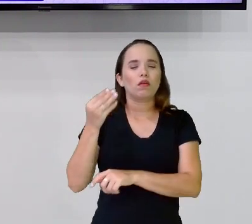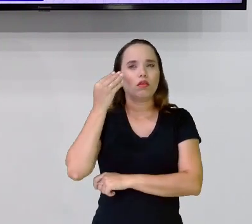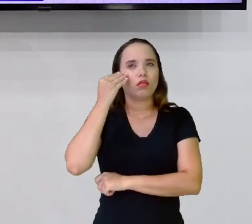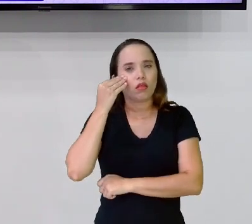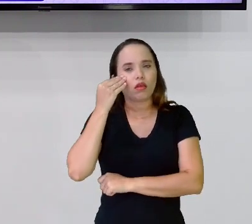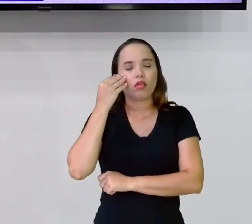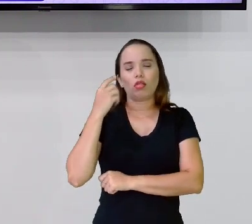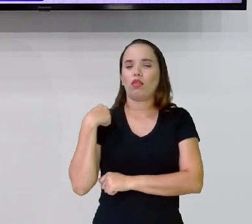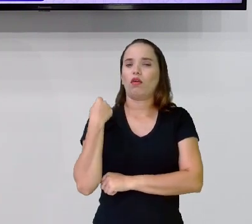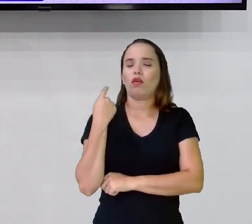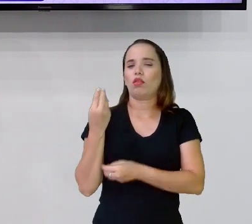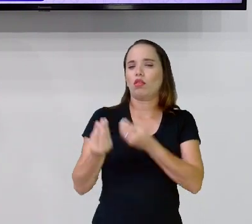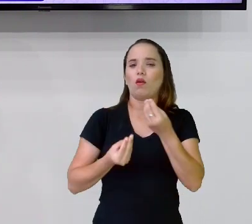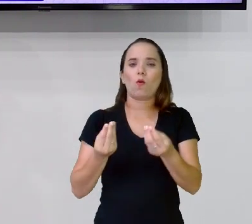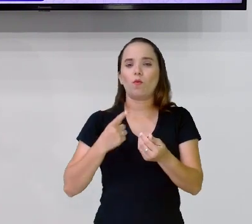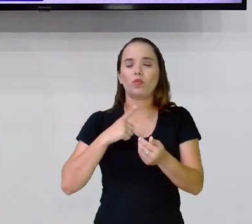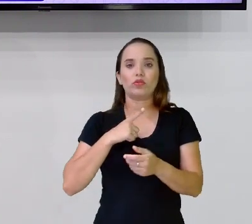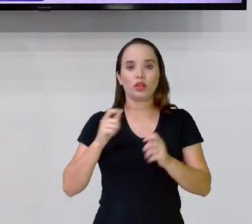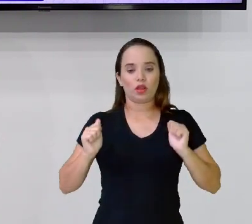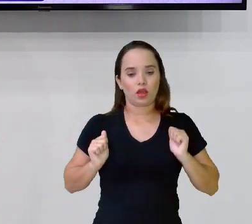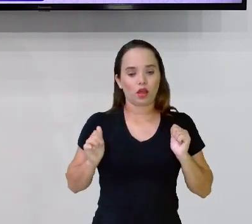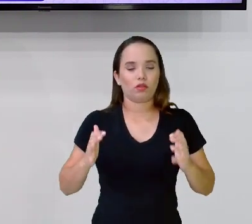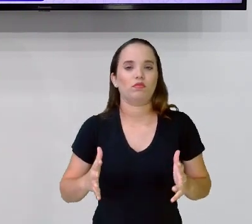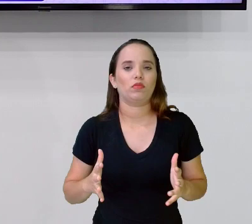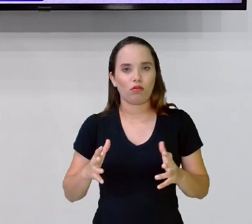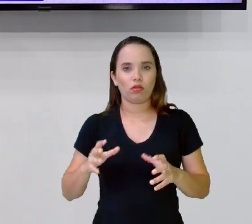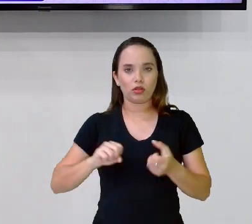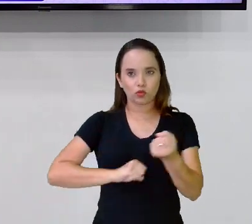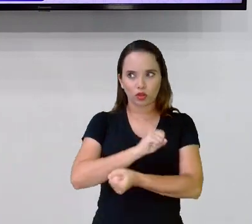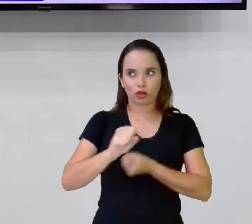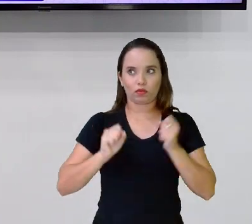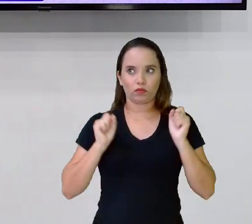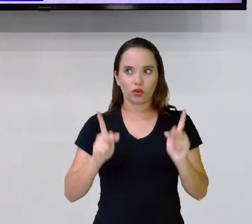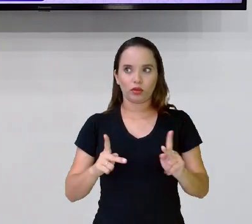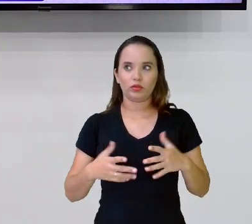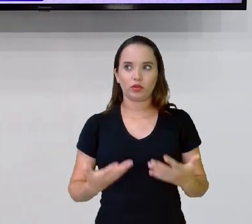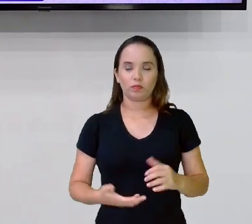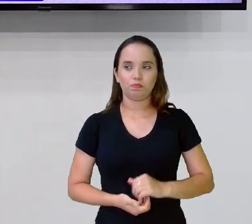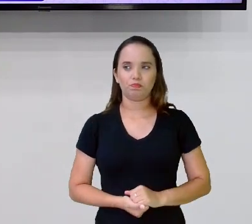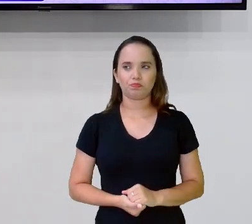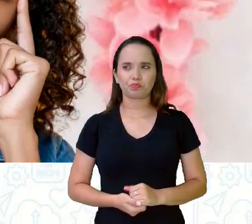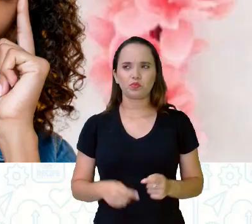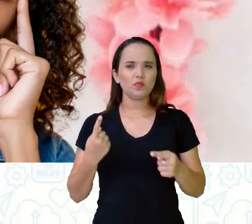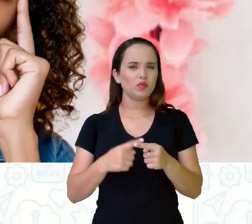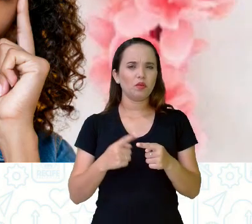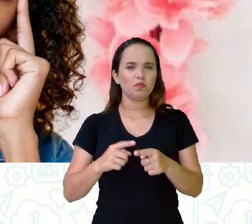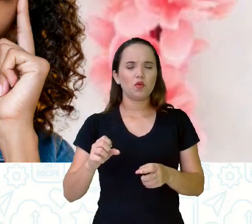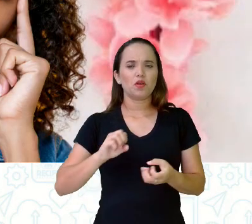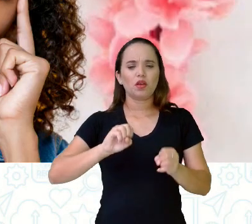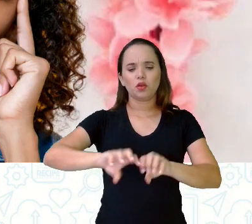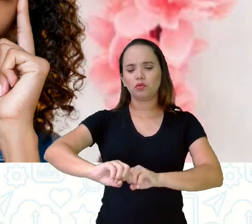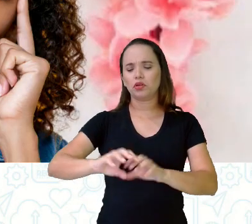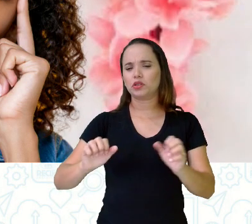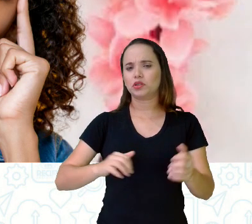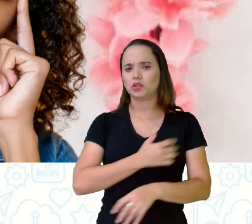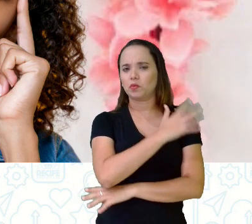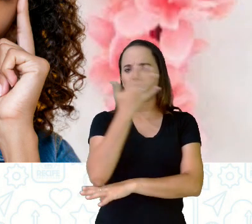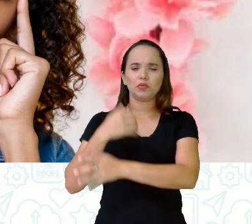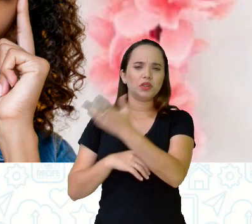possa ter hábitos mais sustentáveis, ok? Então, olha aí, por que a educação ambiental